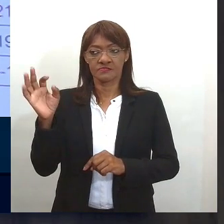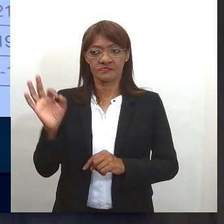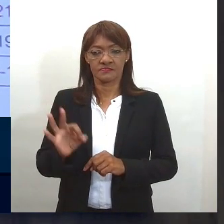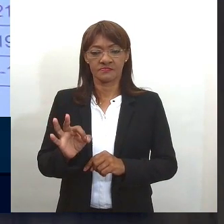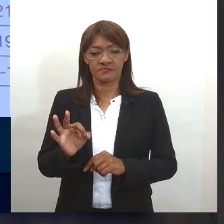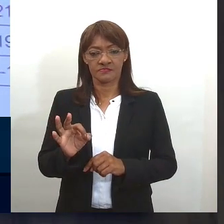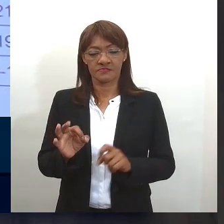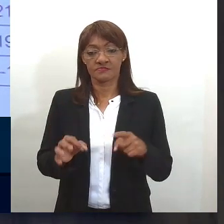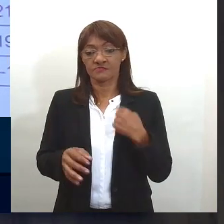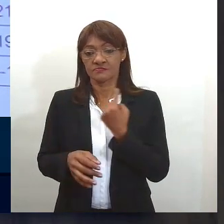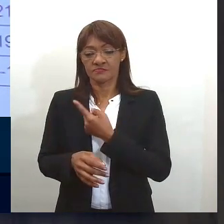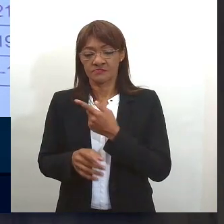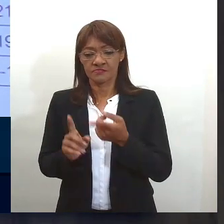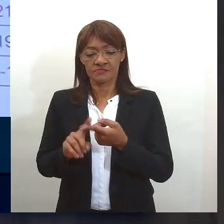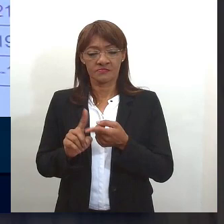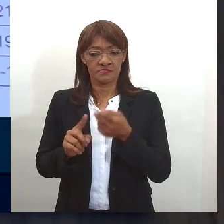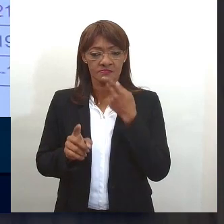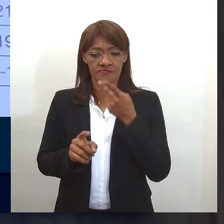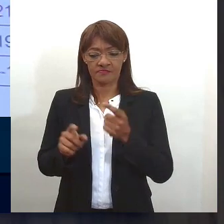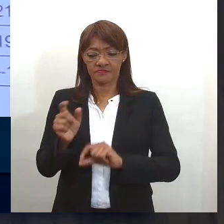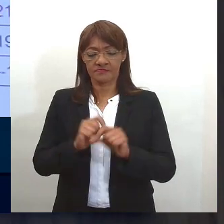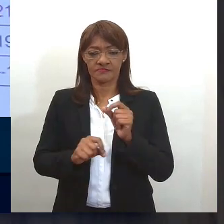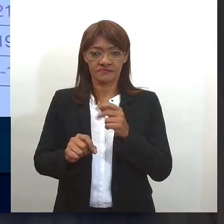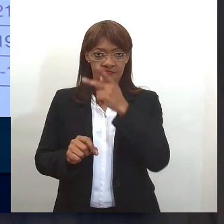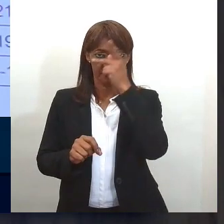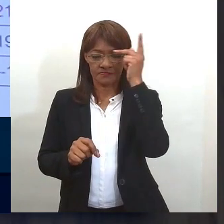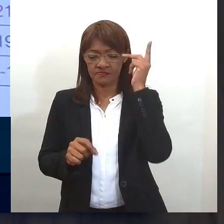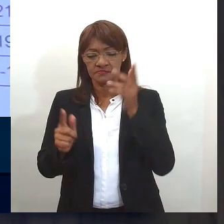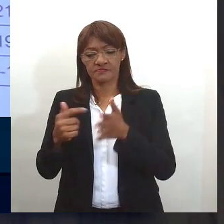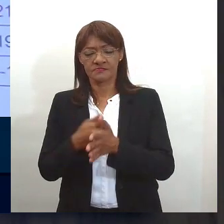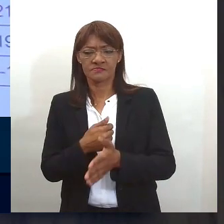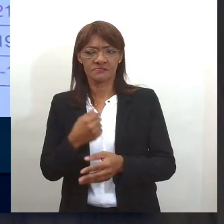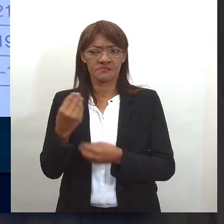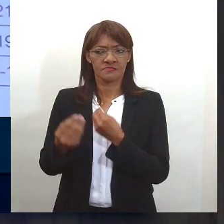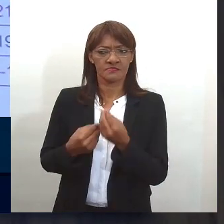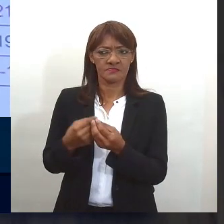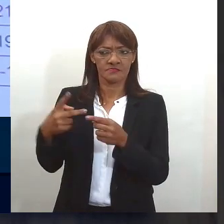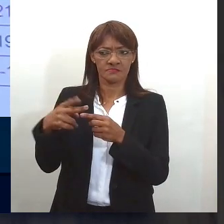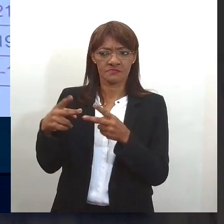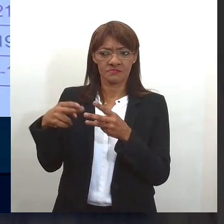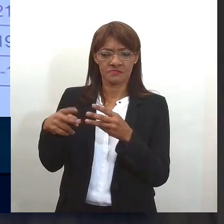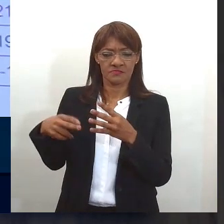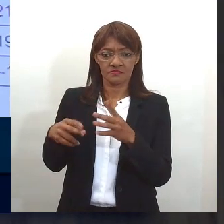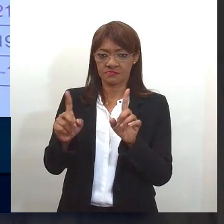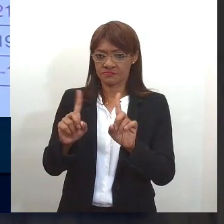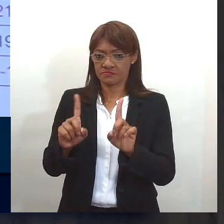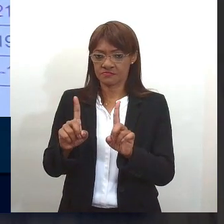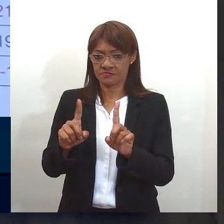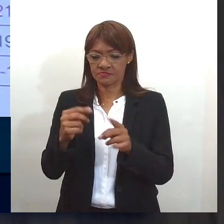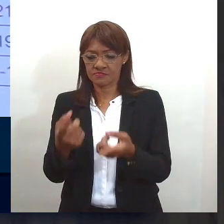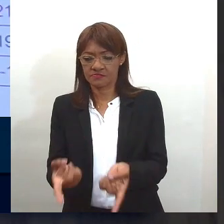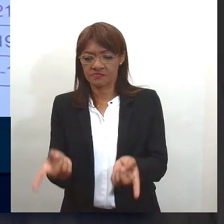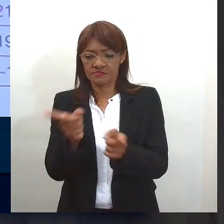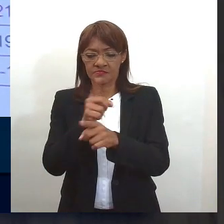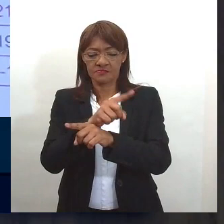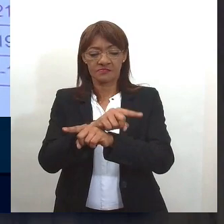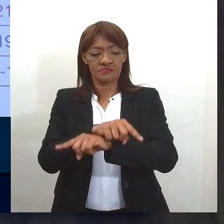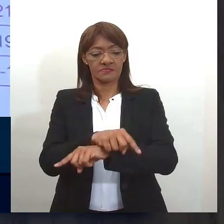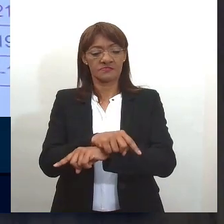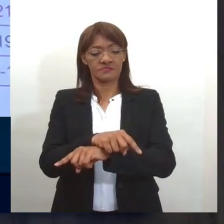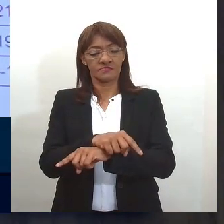pessoas vêm perguntar, mas teve corte de despesa? Não, pelo contrário, aumentou a despesa. A gente pode ver que a despesa corrente